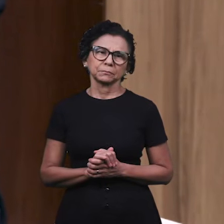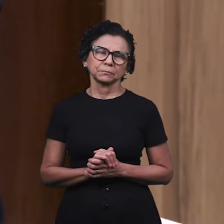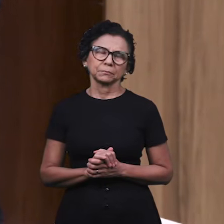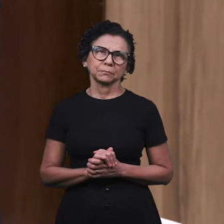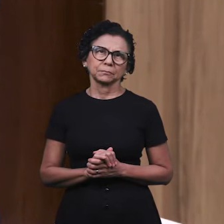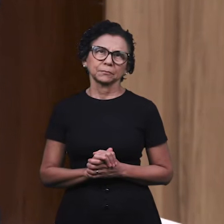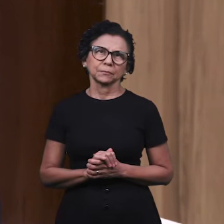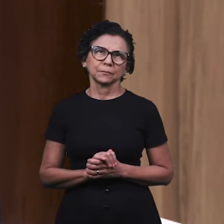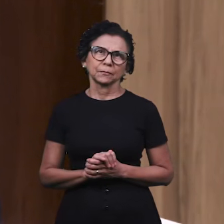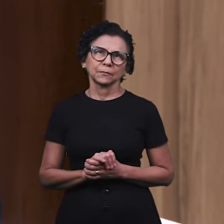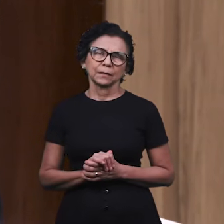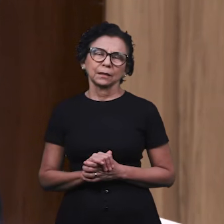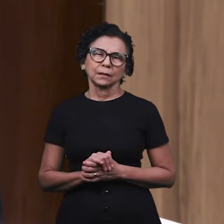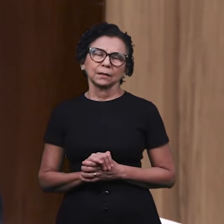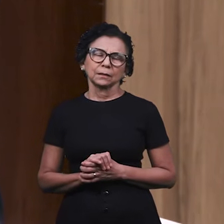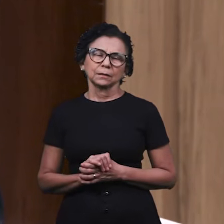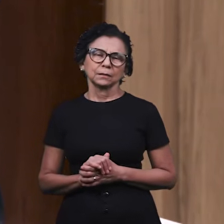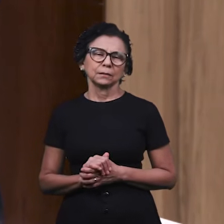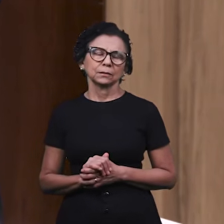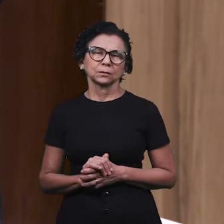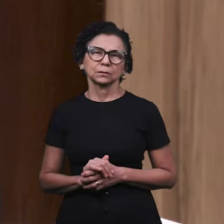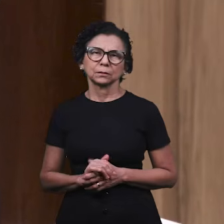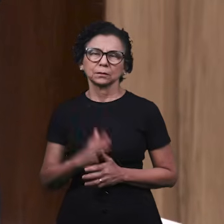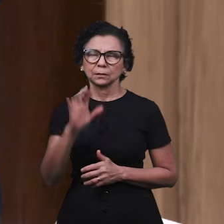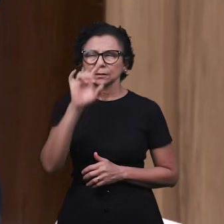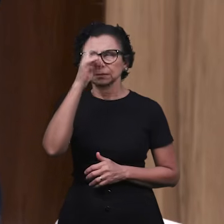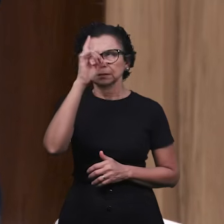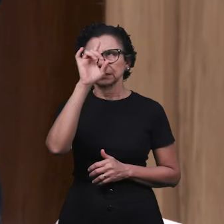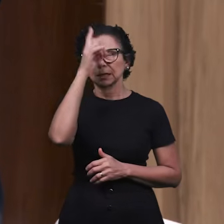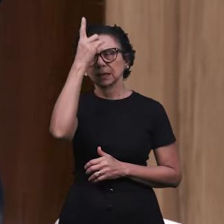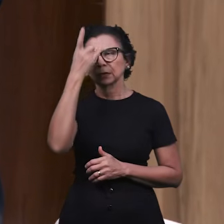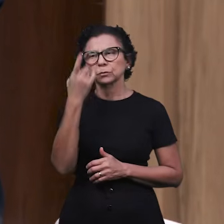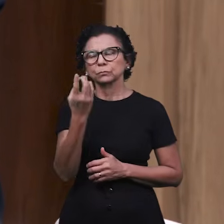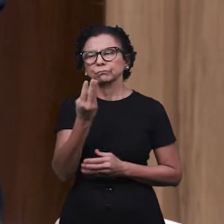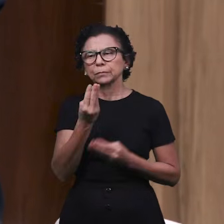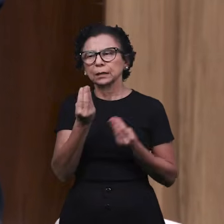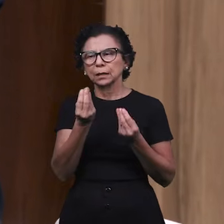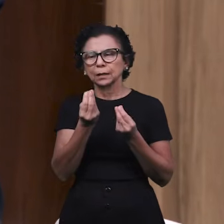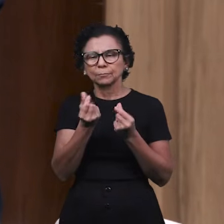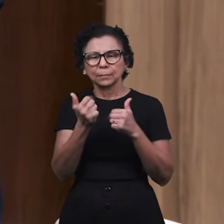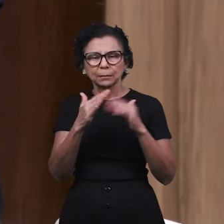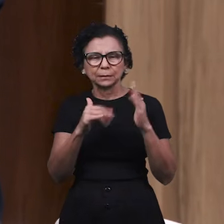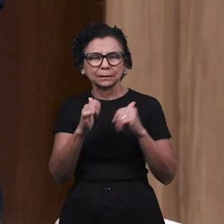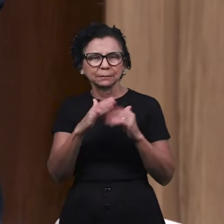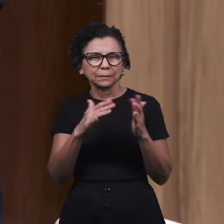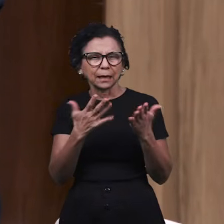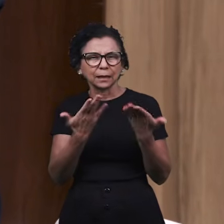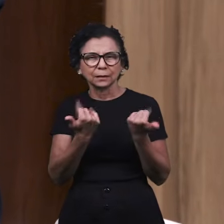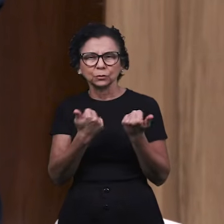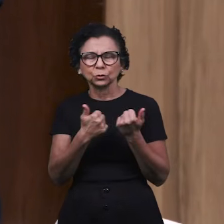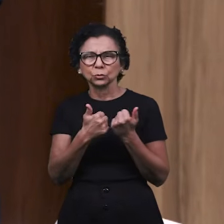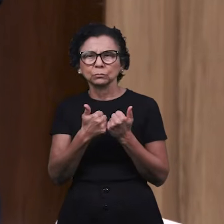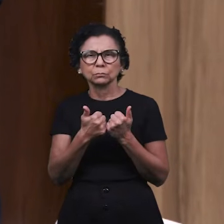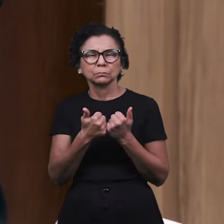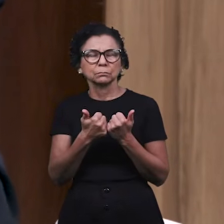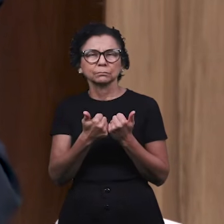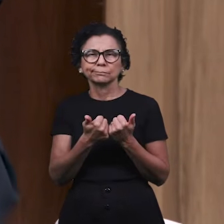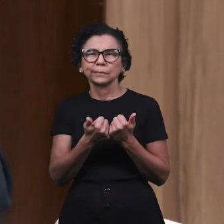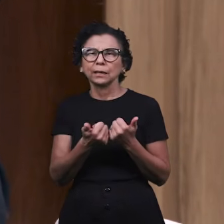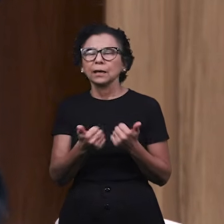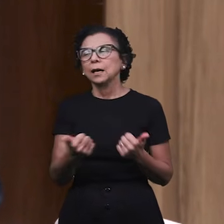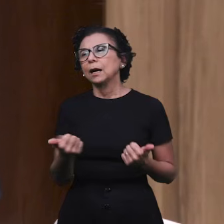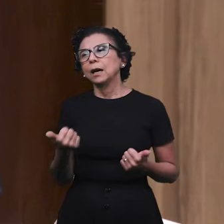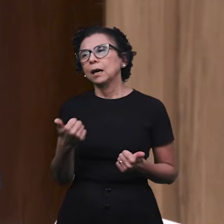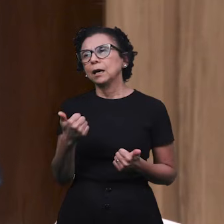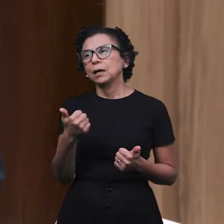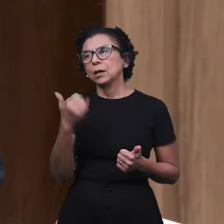criar uma harmonia. Essa questão de harmonia, porque eu vejo com muita dificuldade a pessoa que diz assim, eu toco